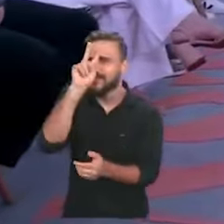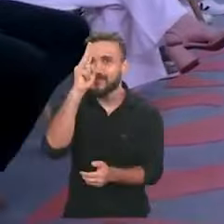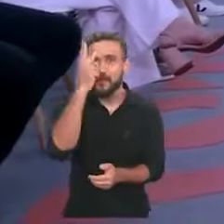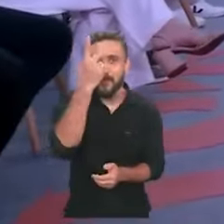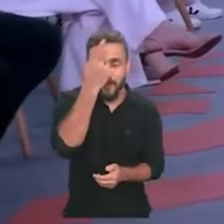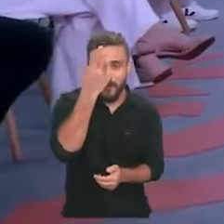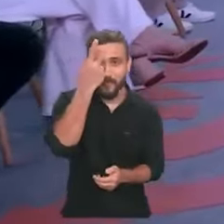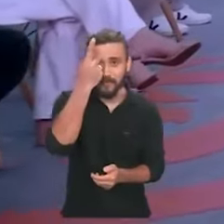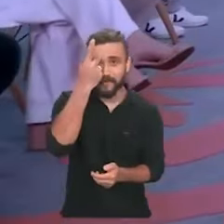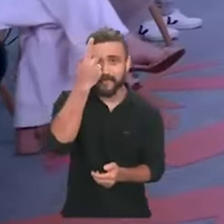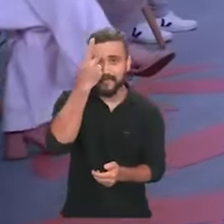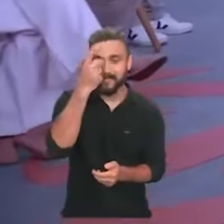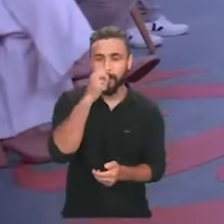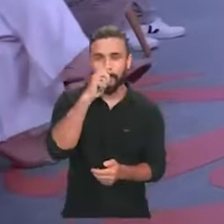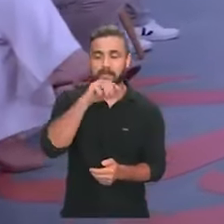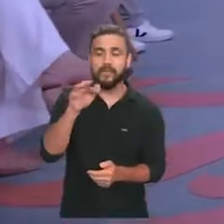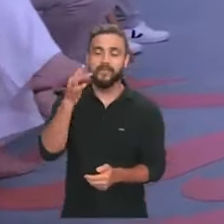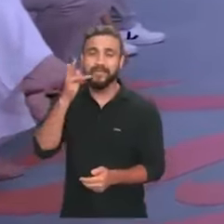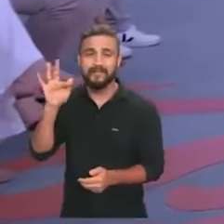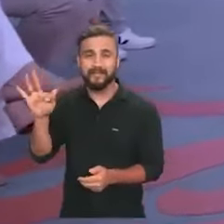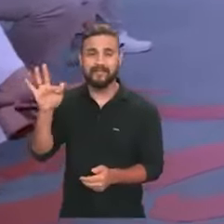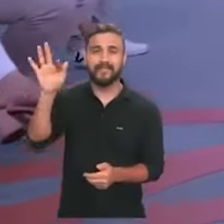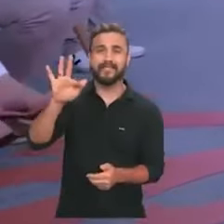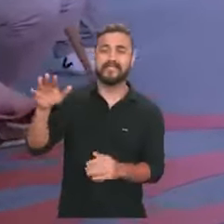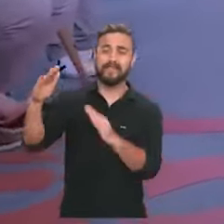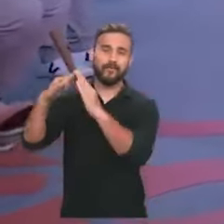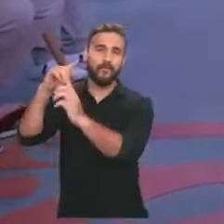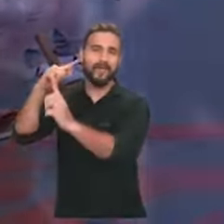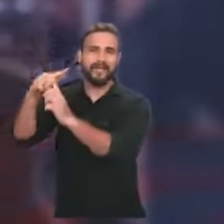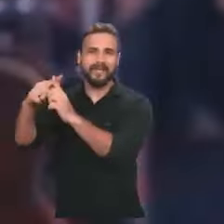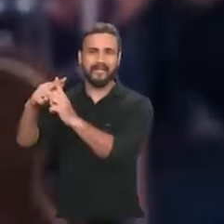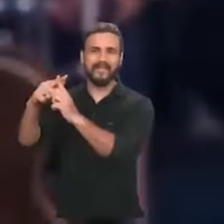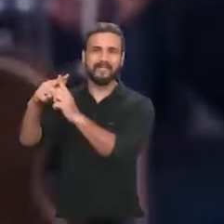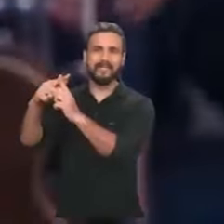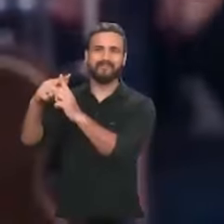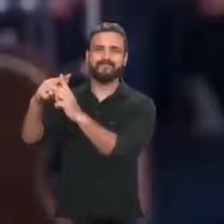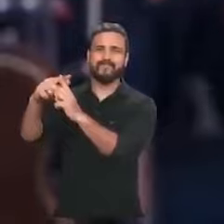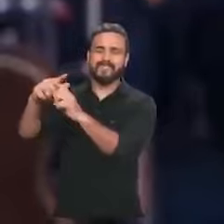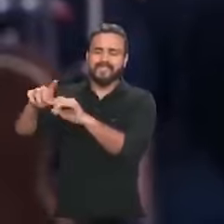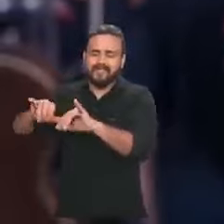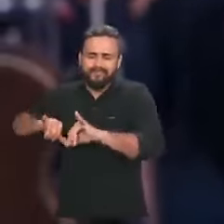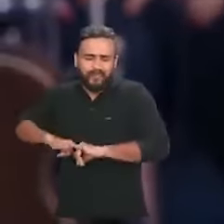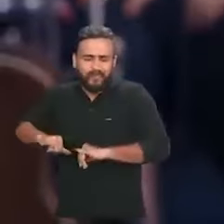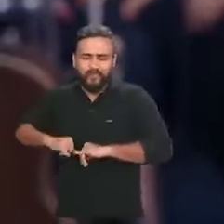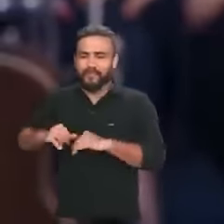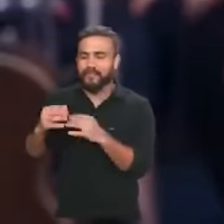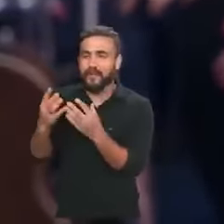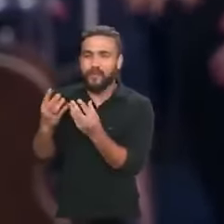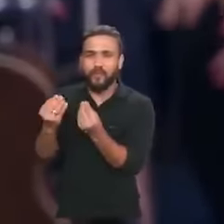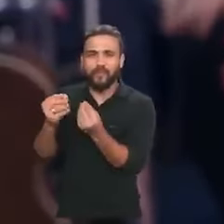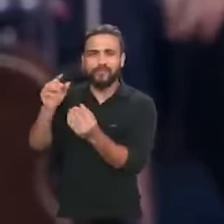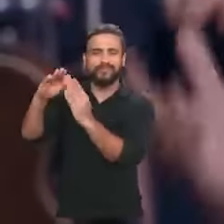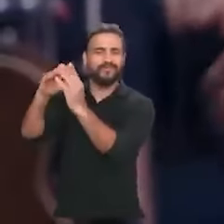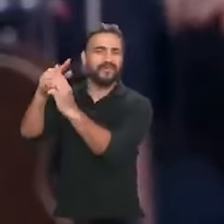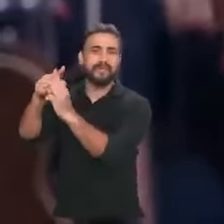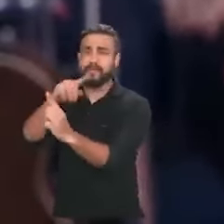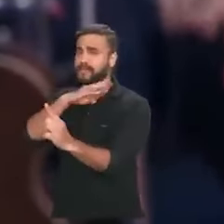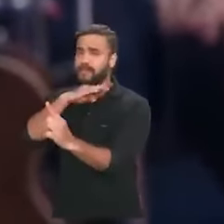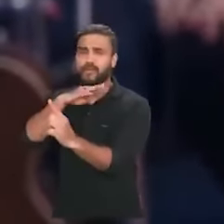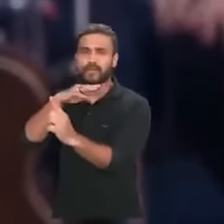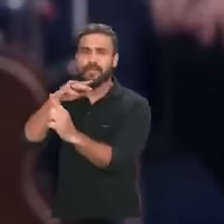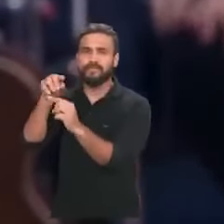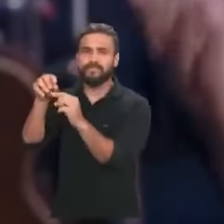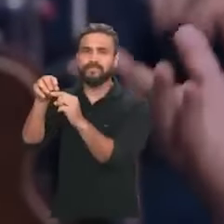15 anos muito machucados, e eles se tornaram meus discípulos. E eu, através da internet, eu comecei a